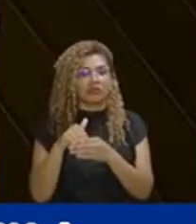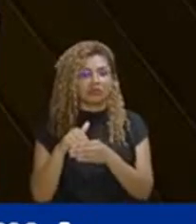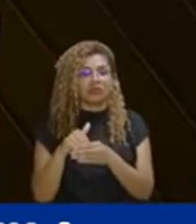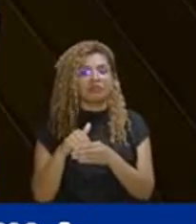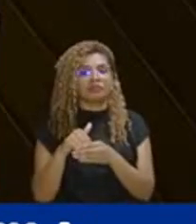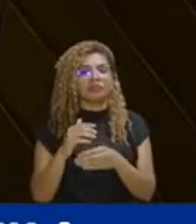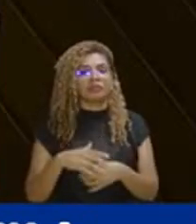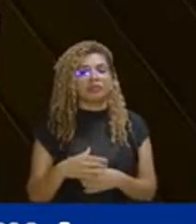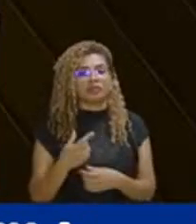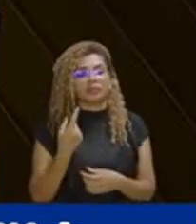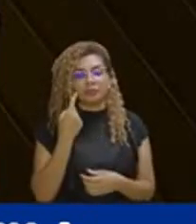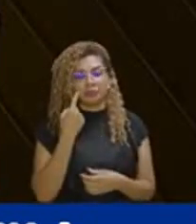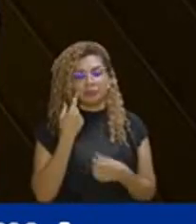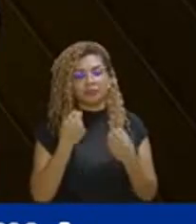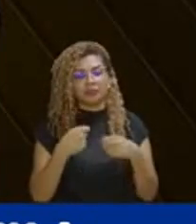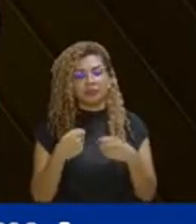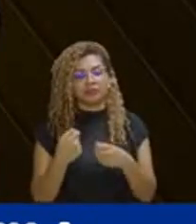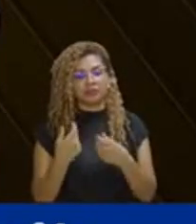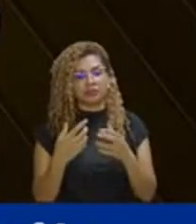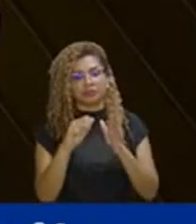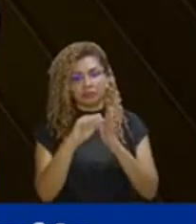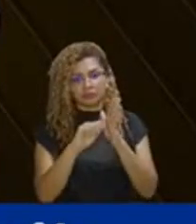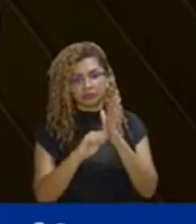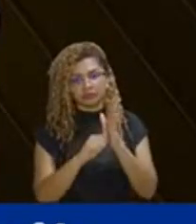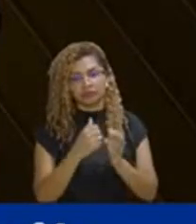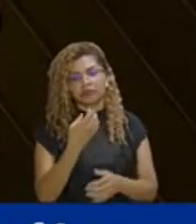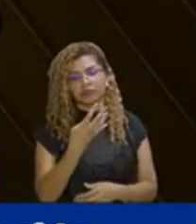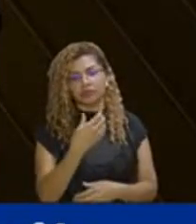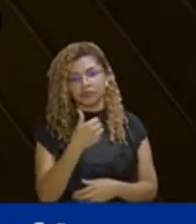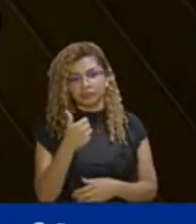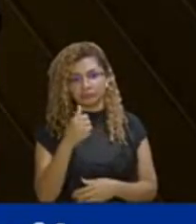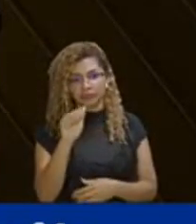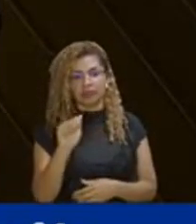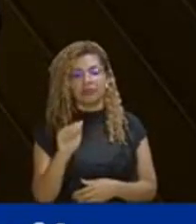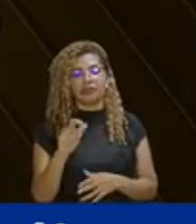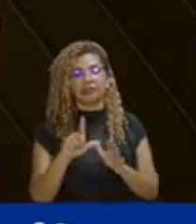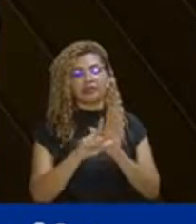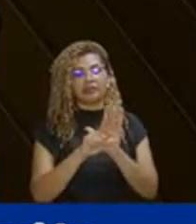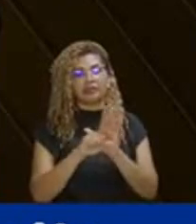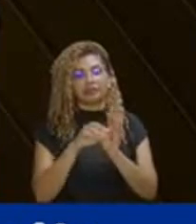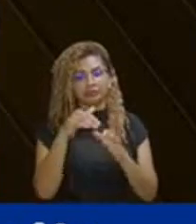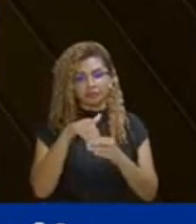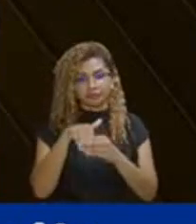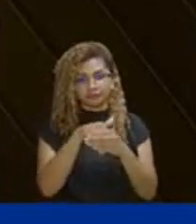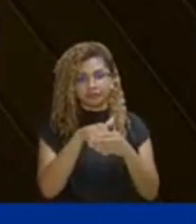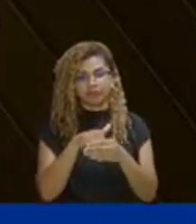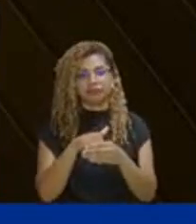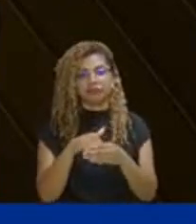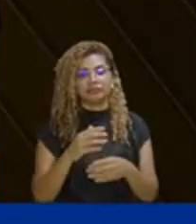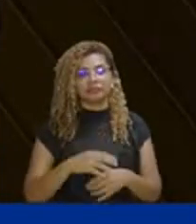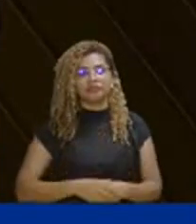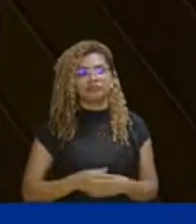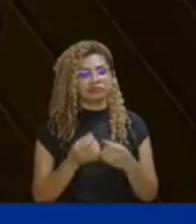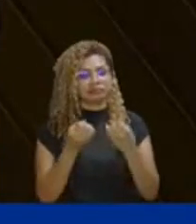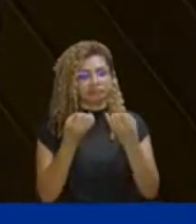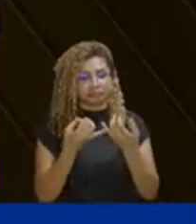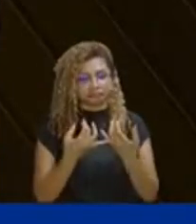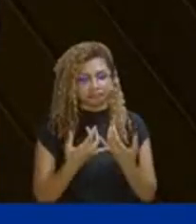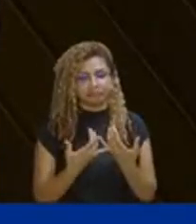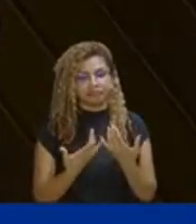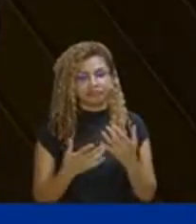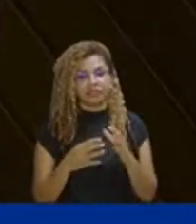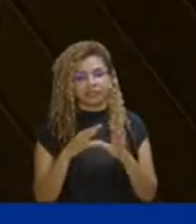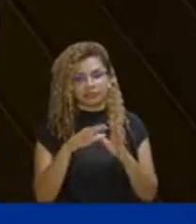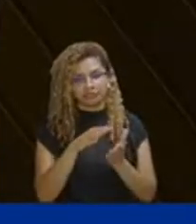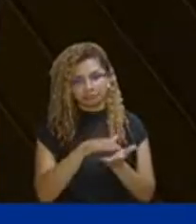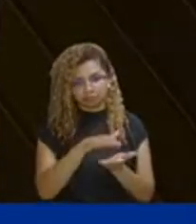caracterização da infração do artigo 41A da Lei das Eleições. Conforme trazido na impugnação ao registro, a recorrente, nos autos